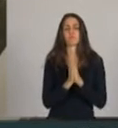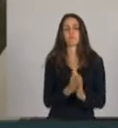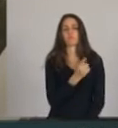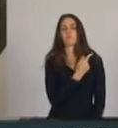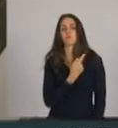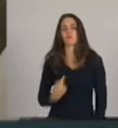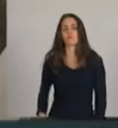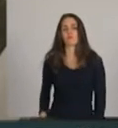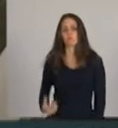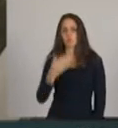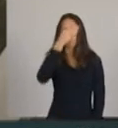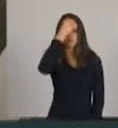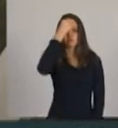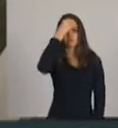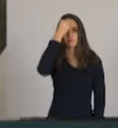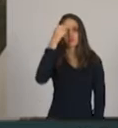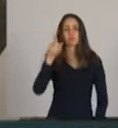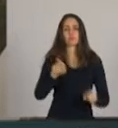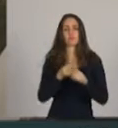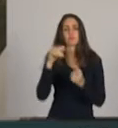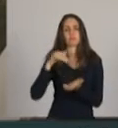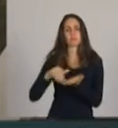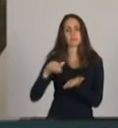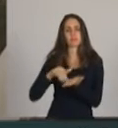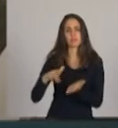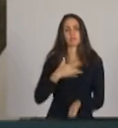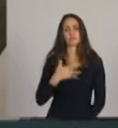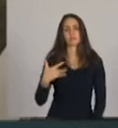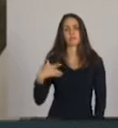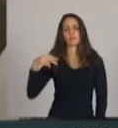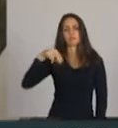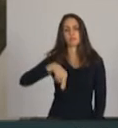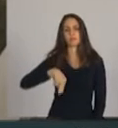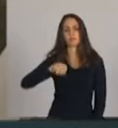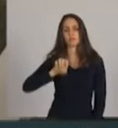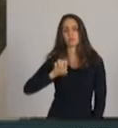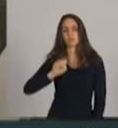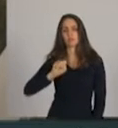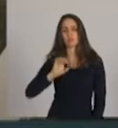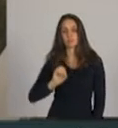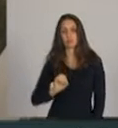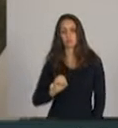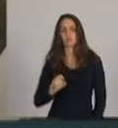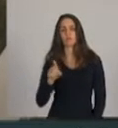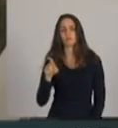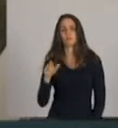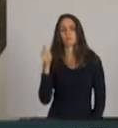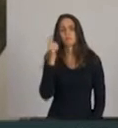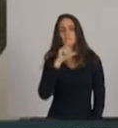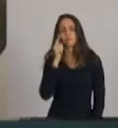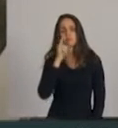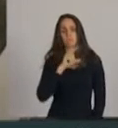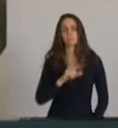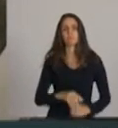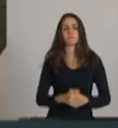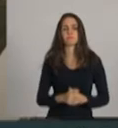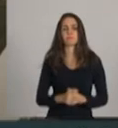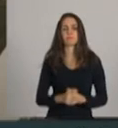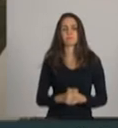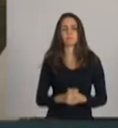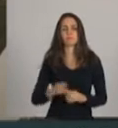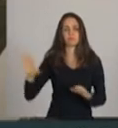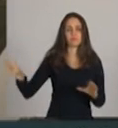governador Renato, ao secretário Nésio, que insira, que